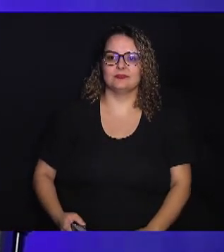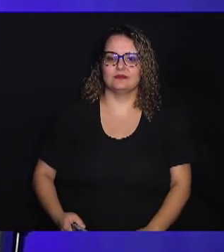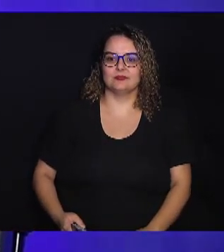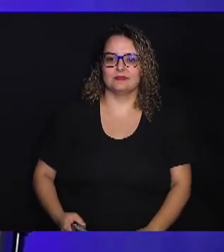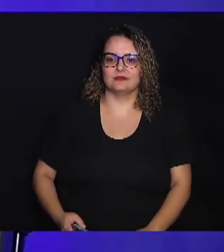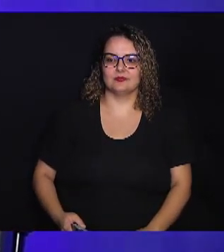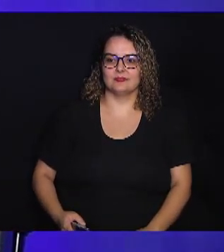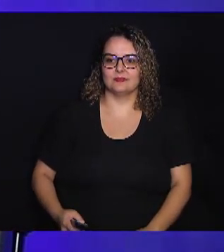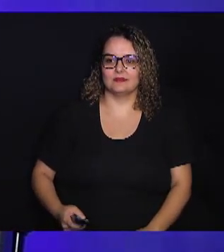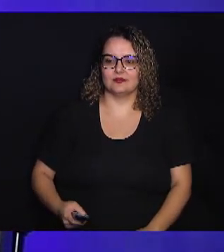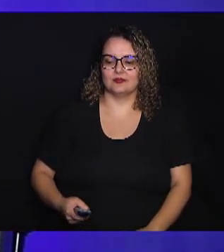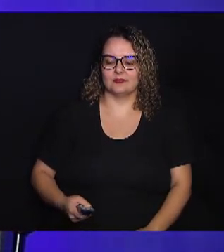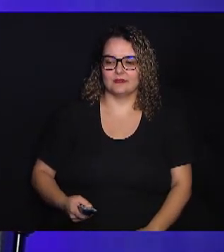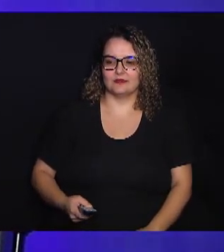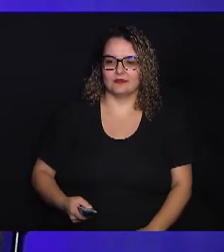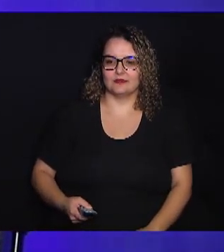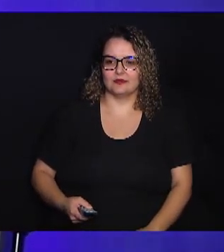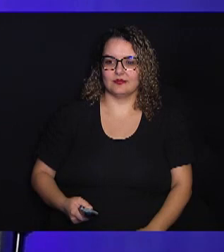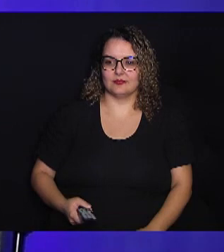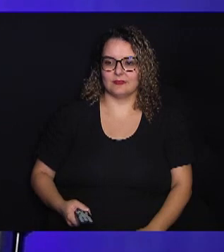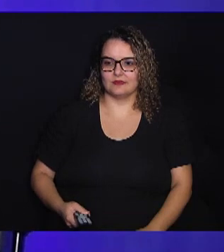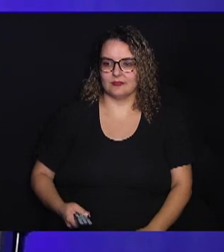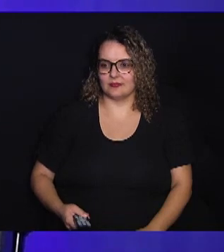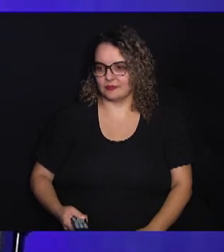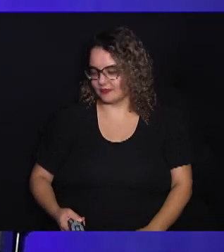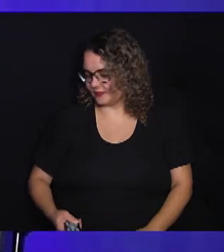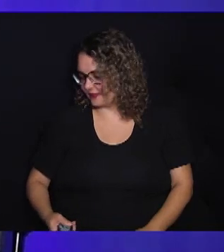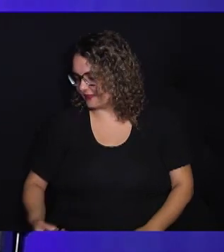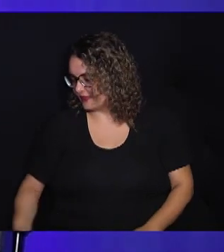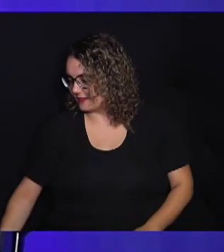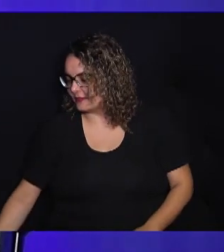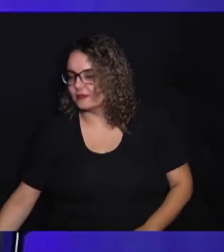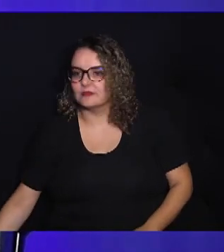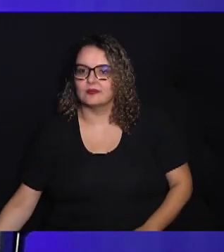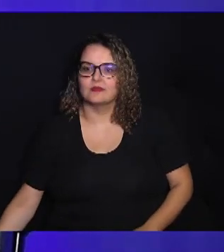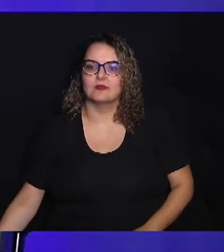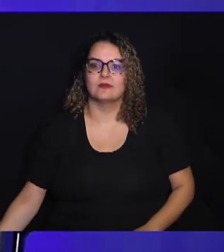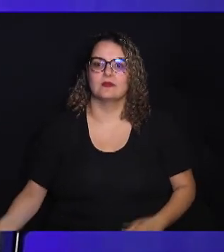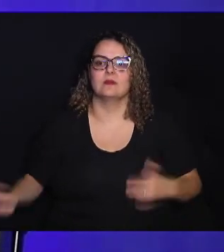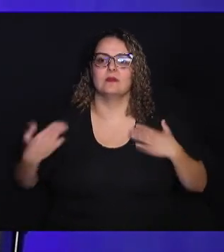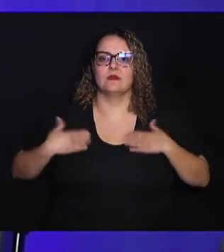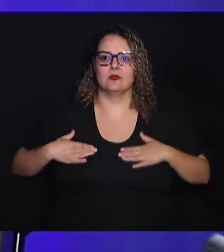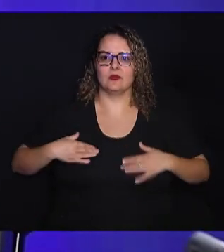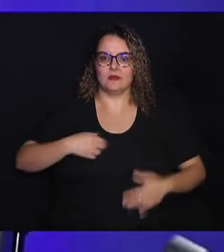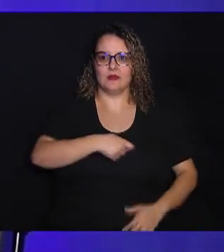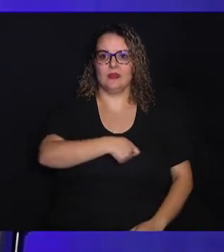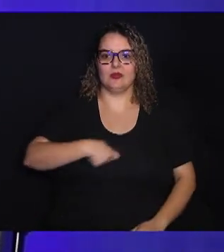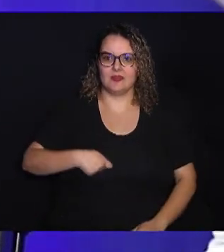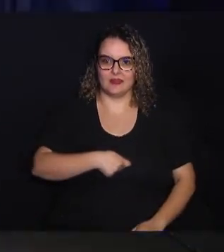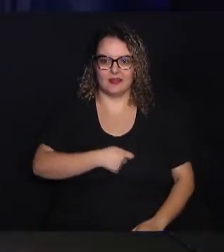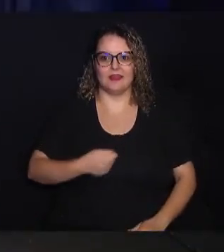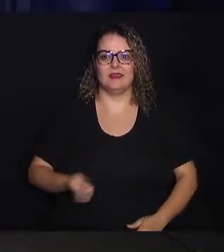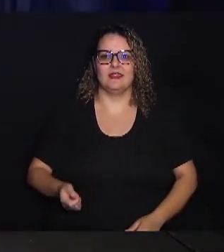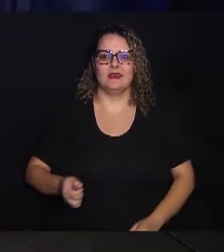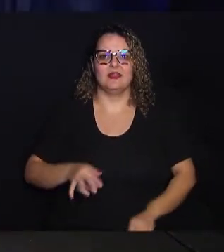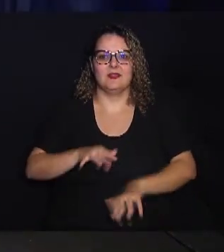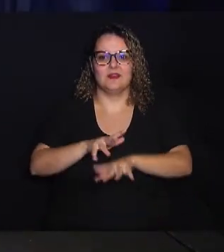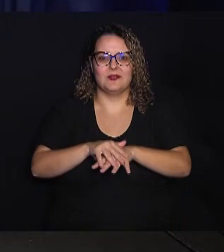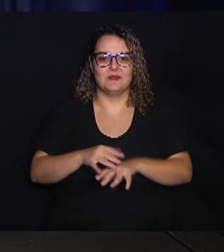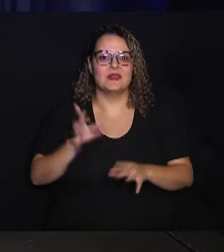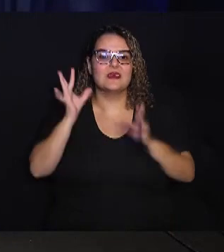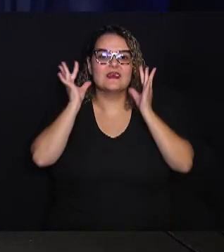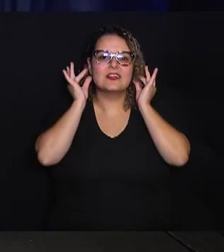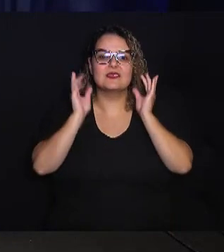Centro Cultural Luiz Braille de Campinas, onde eu trabalho, a blusa é vermelha, e estou usando brincos. Muito